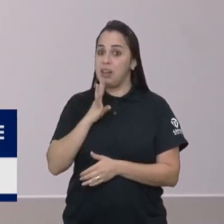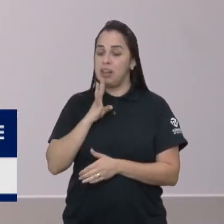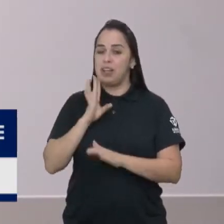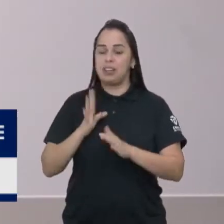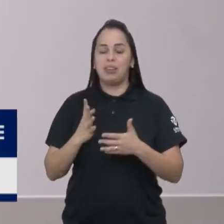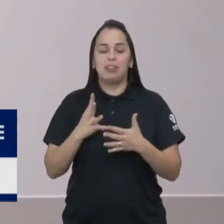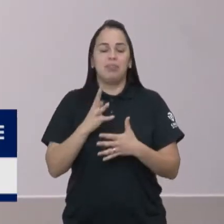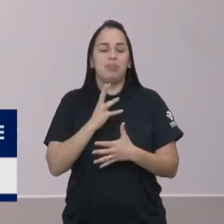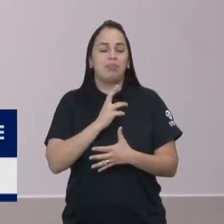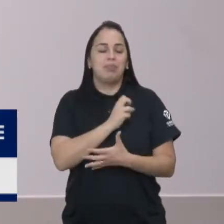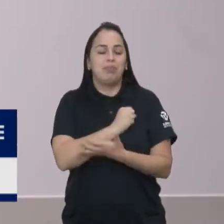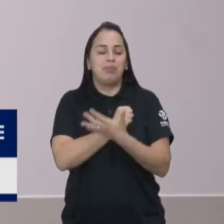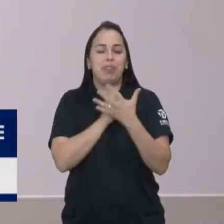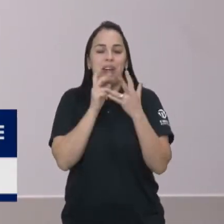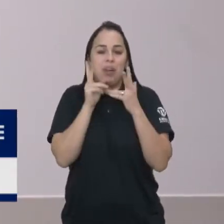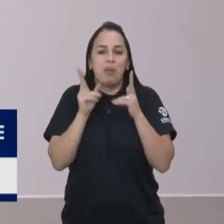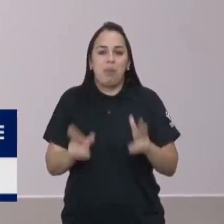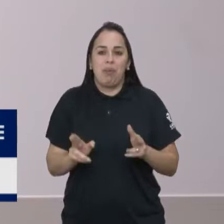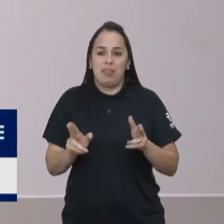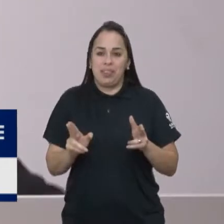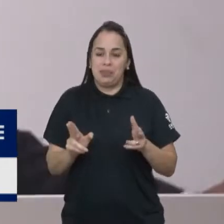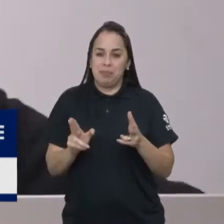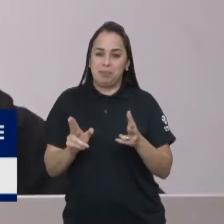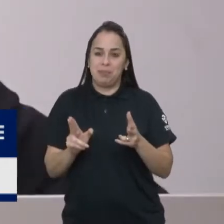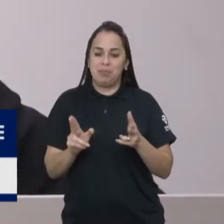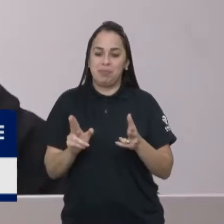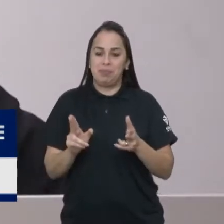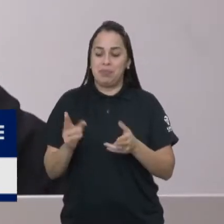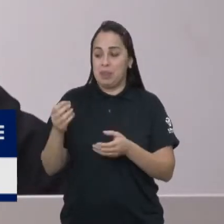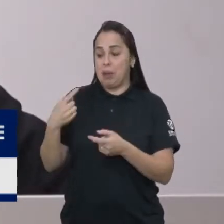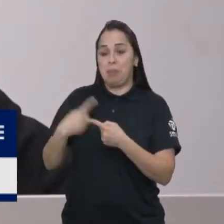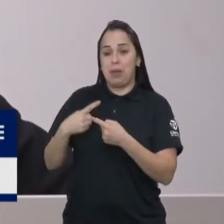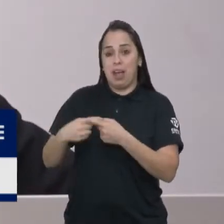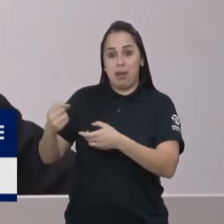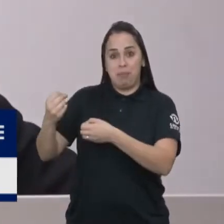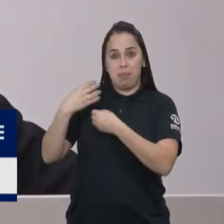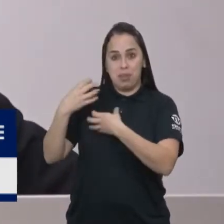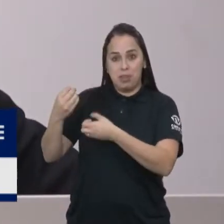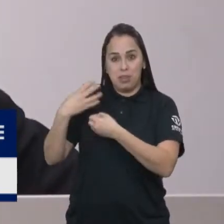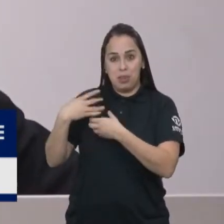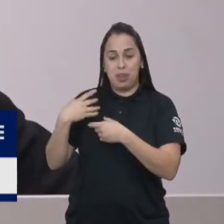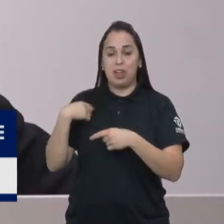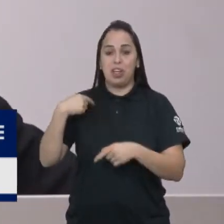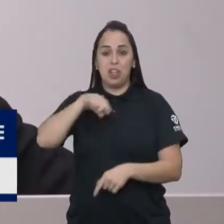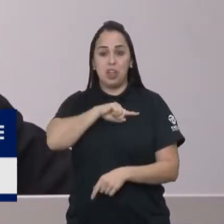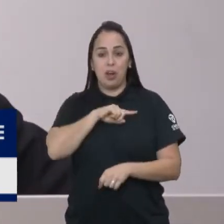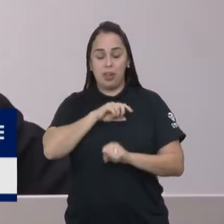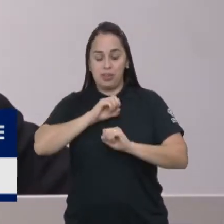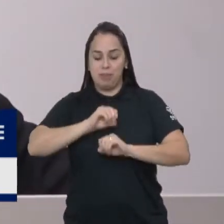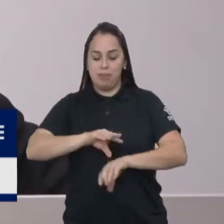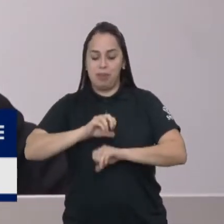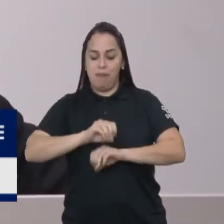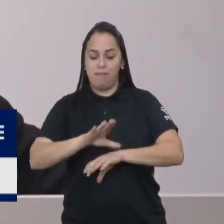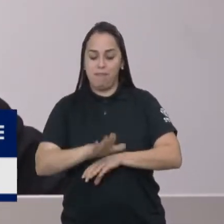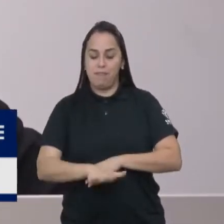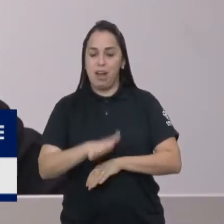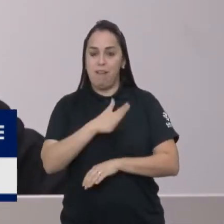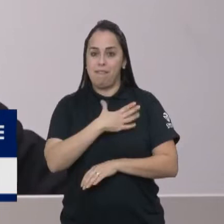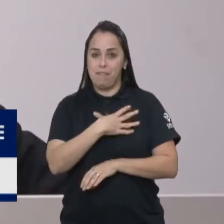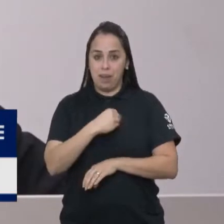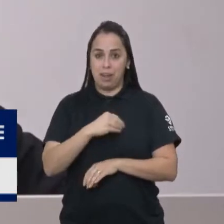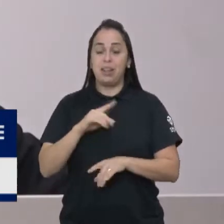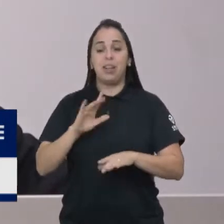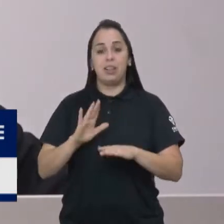nossos pais é amor que a gente... eles trouxeram para a gente vai levar na vida nos nossos filhos e que a gente